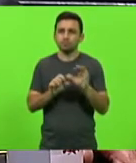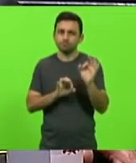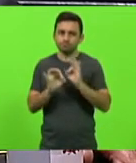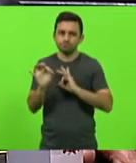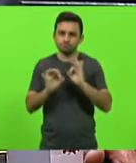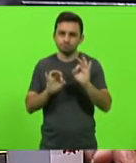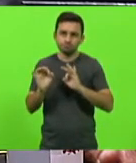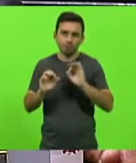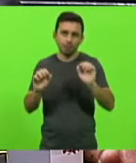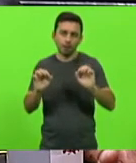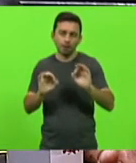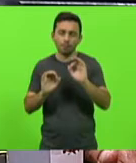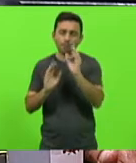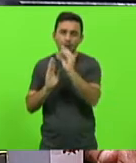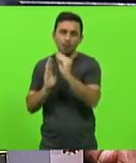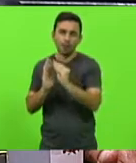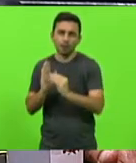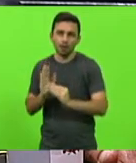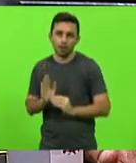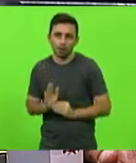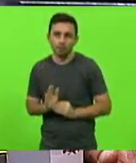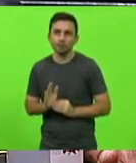adiantado da